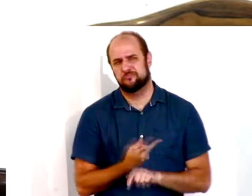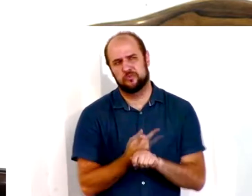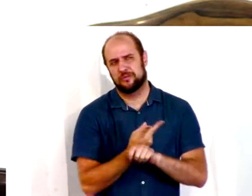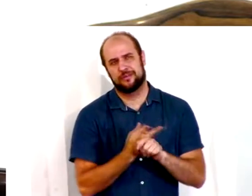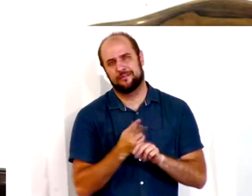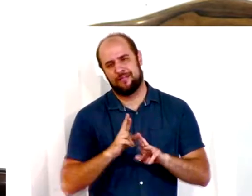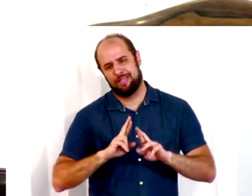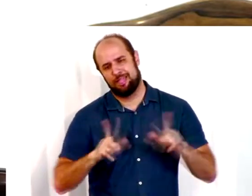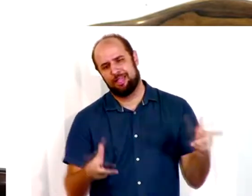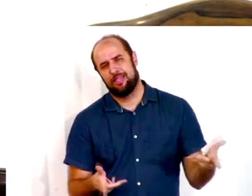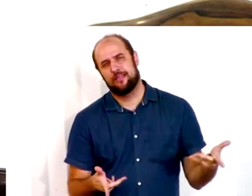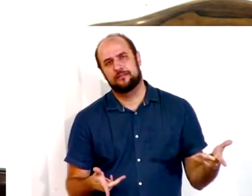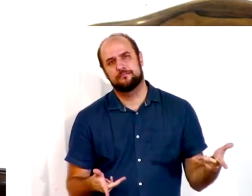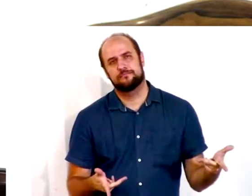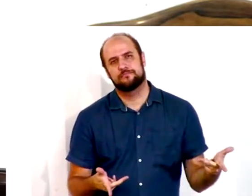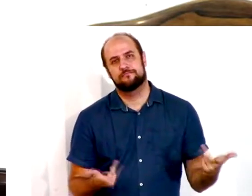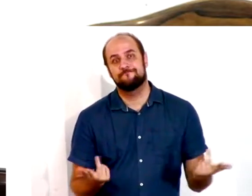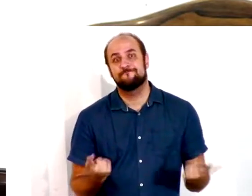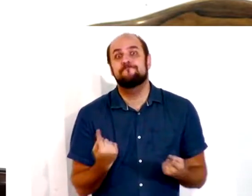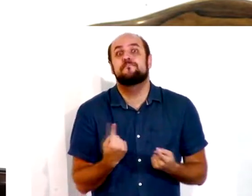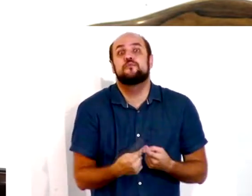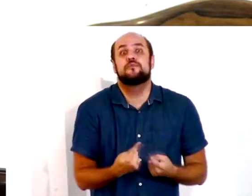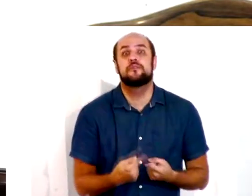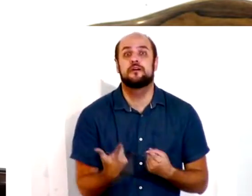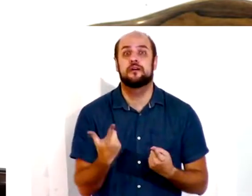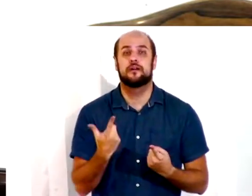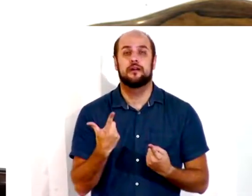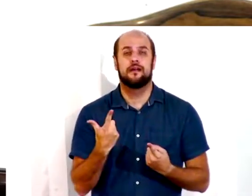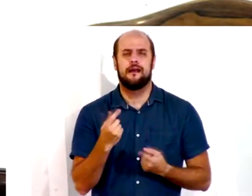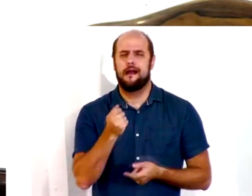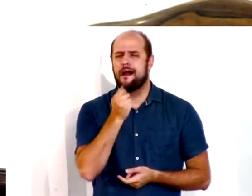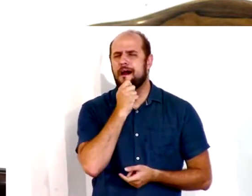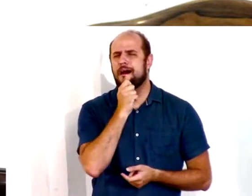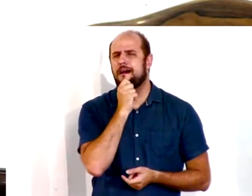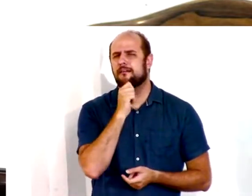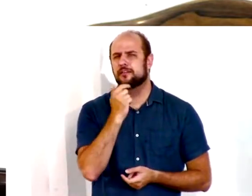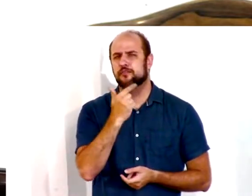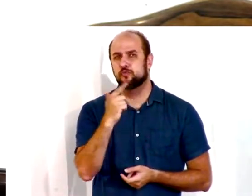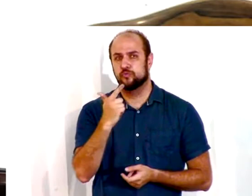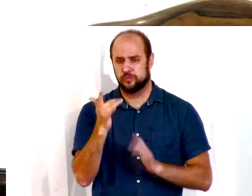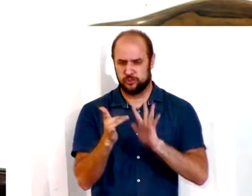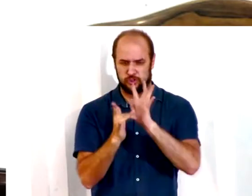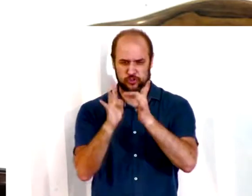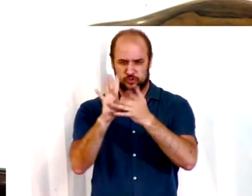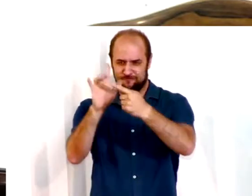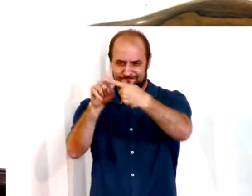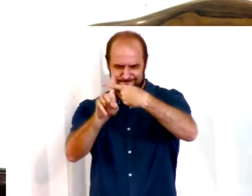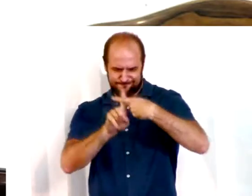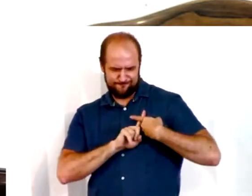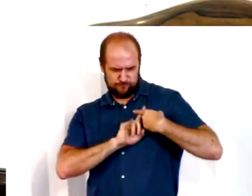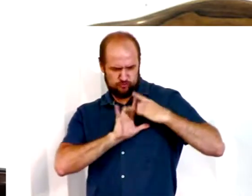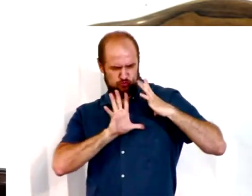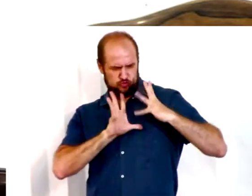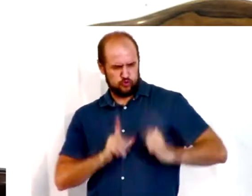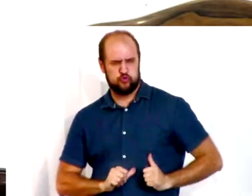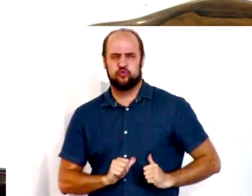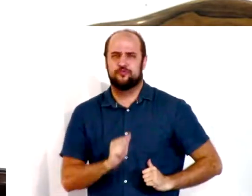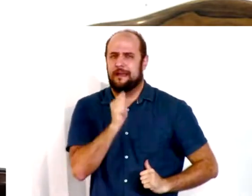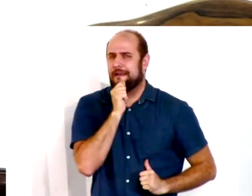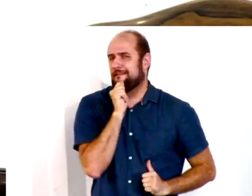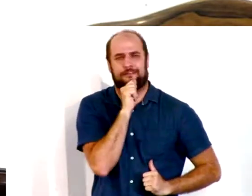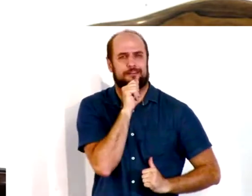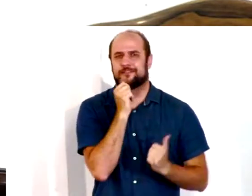Por quê? Porque Cristo ainda não é a plenitude da vida para nós. Ele não é a